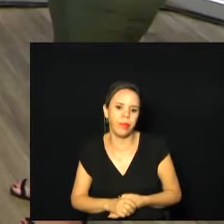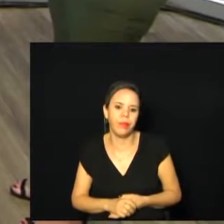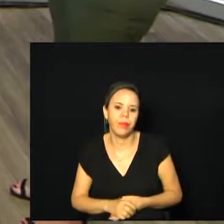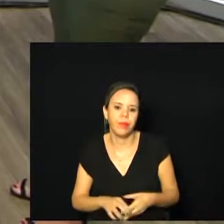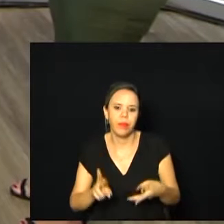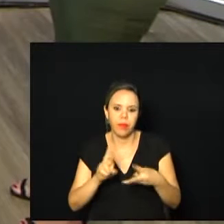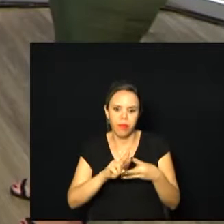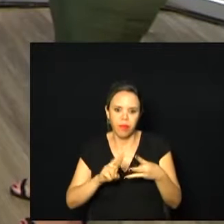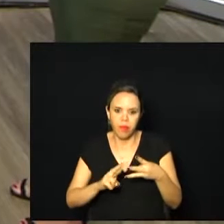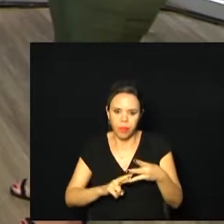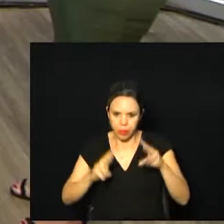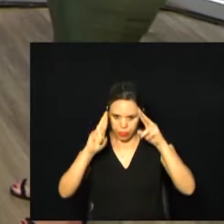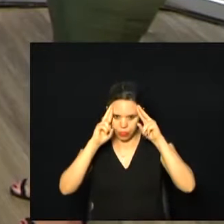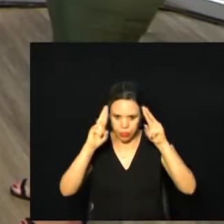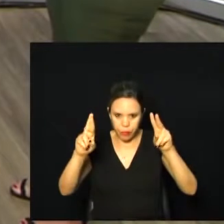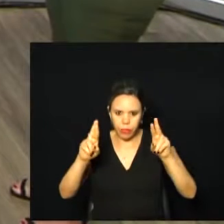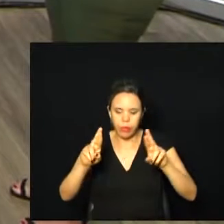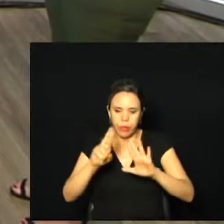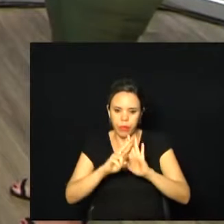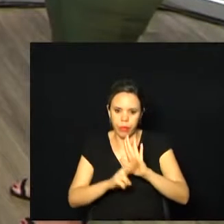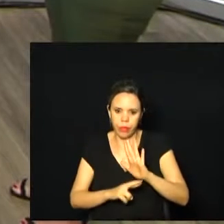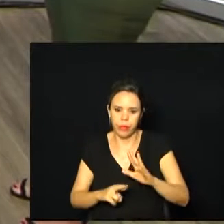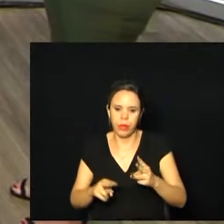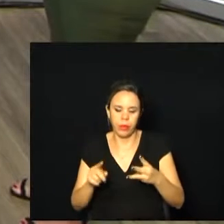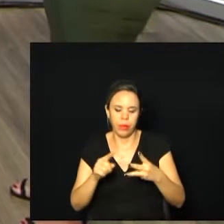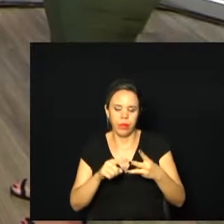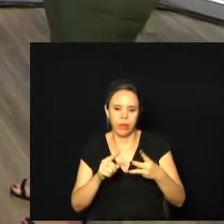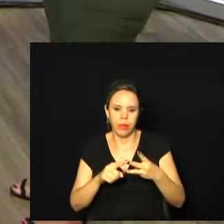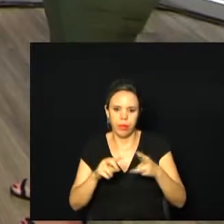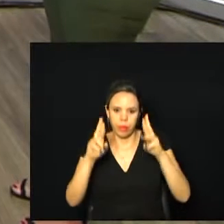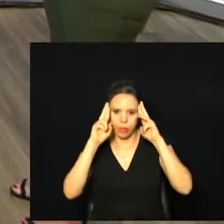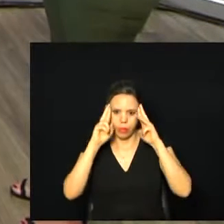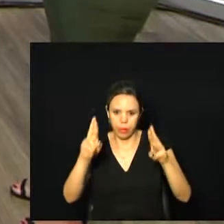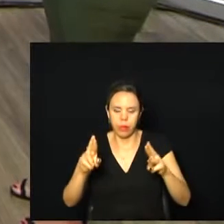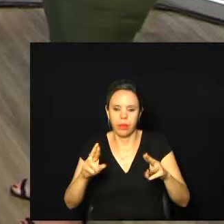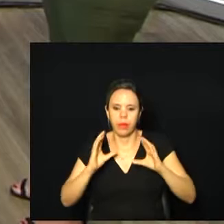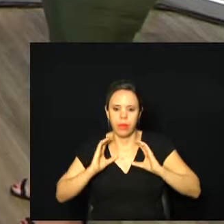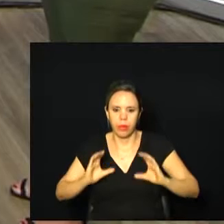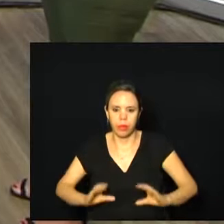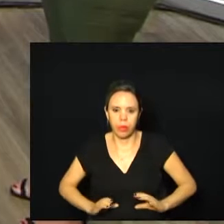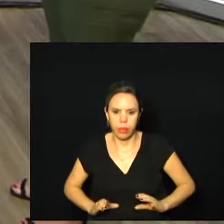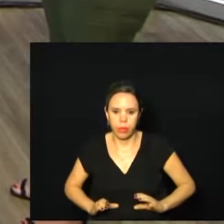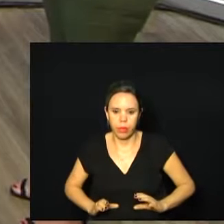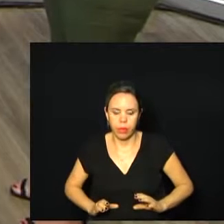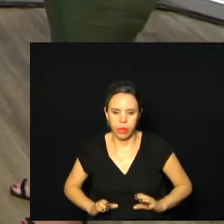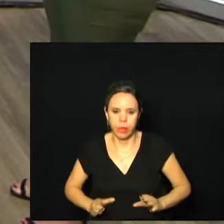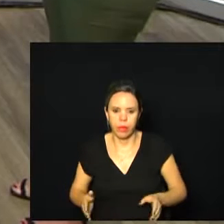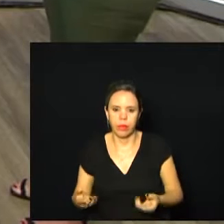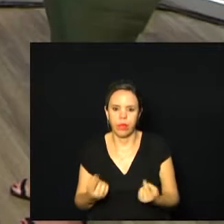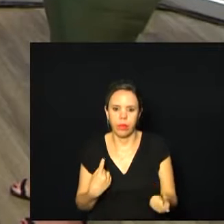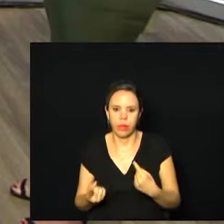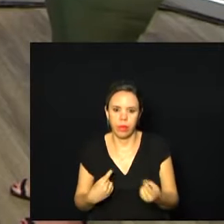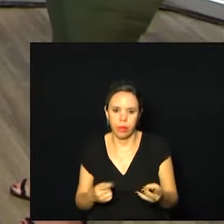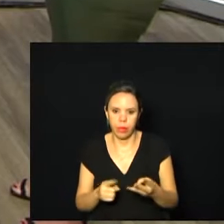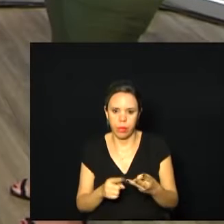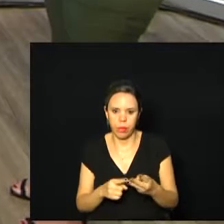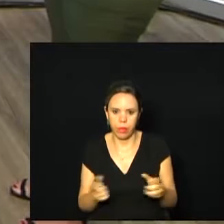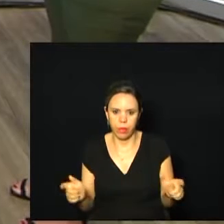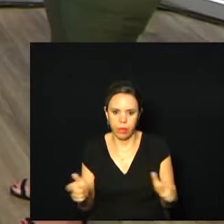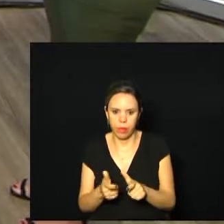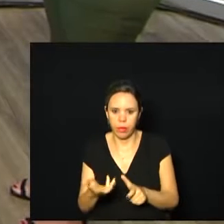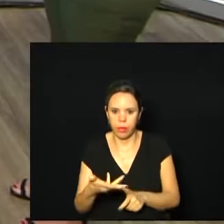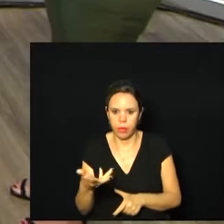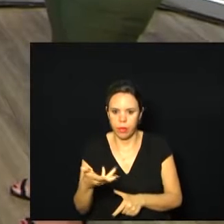são: respeitar as regras de trânsito, respeitar comportamentos adotados nas vias e reduzir